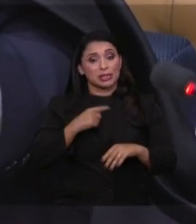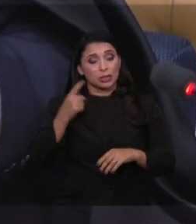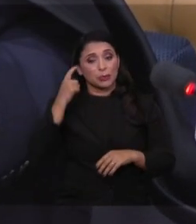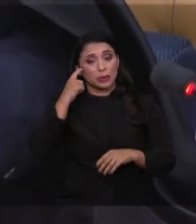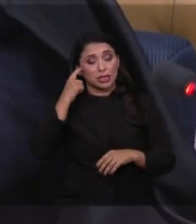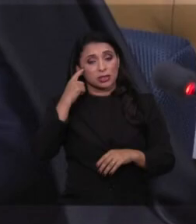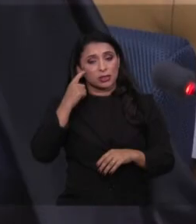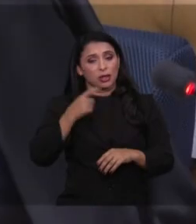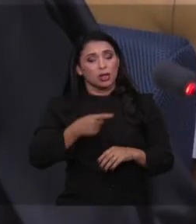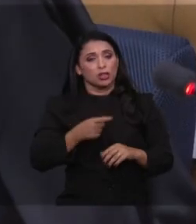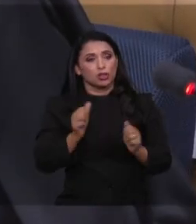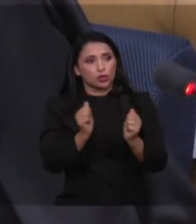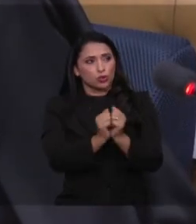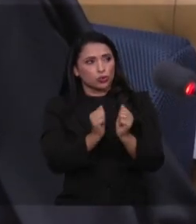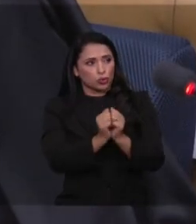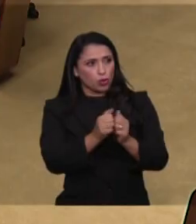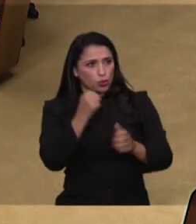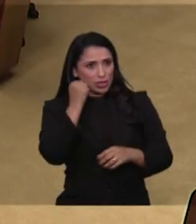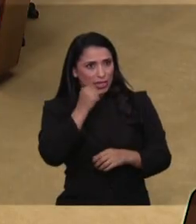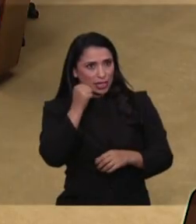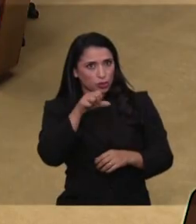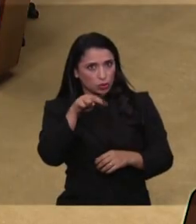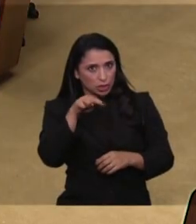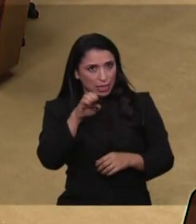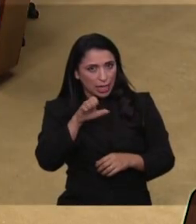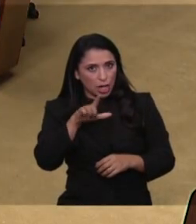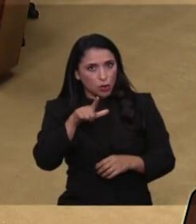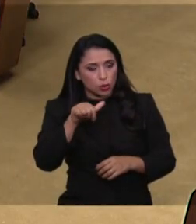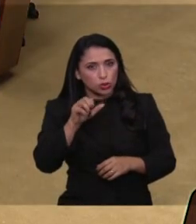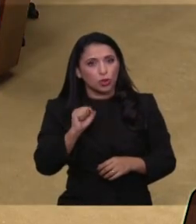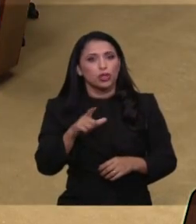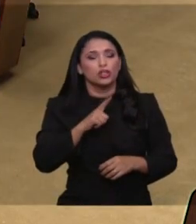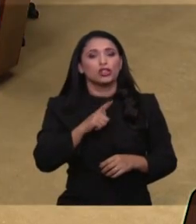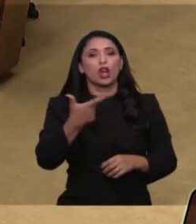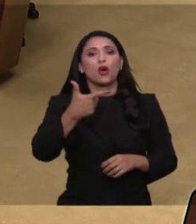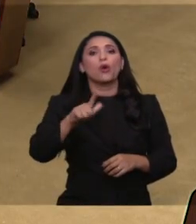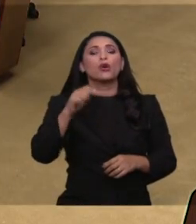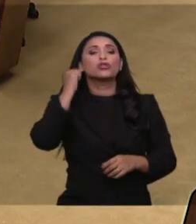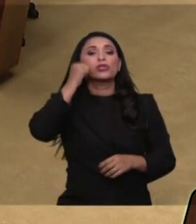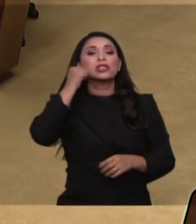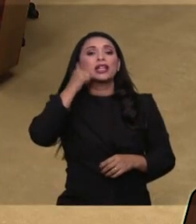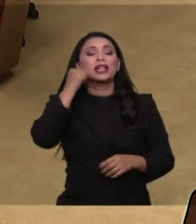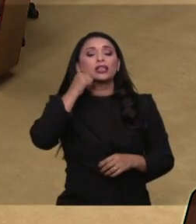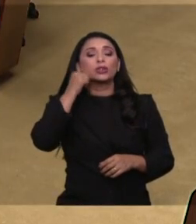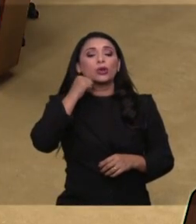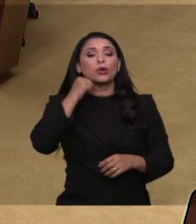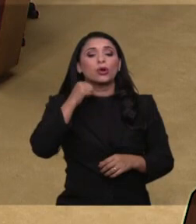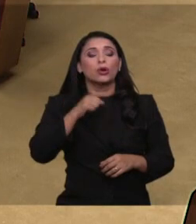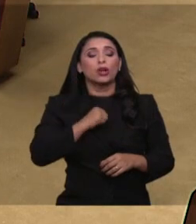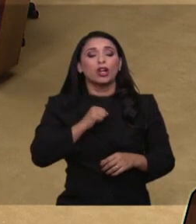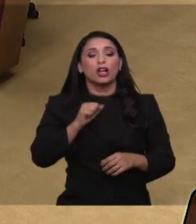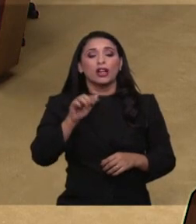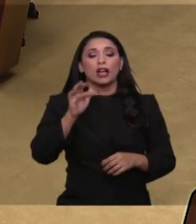do senador Nelson Carneiro, estava um grande senador paranaense, coautor do projeto, Ascioli Filho,